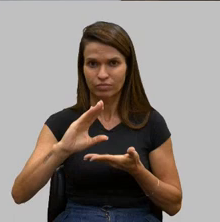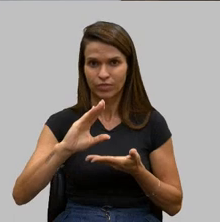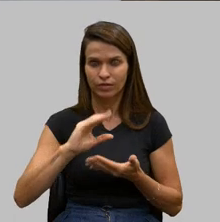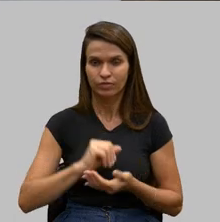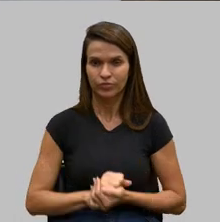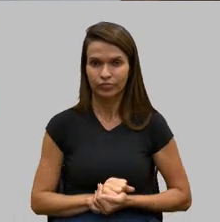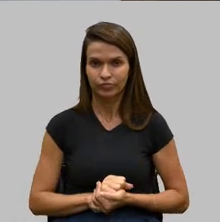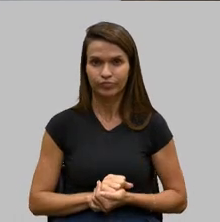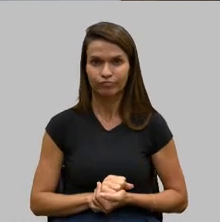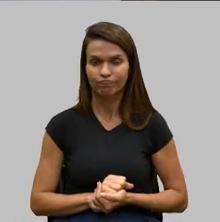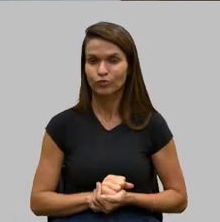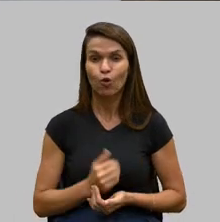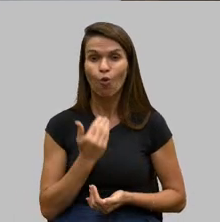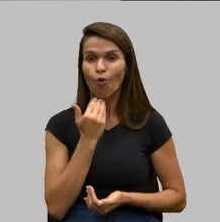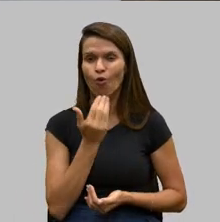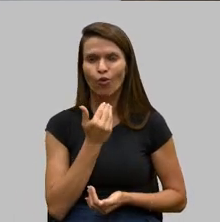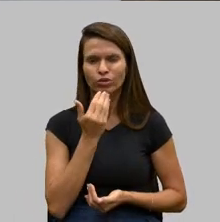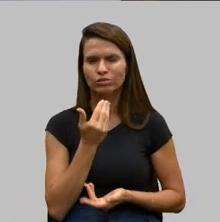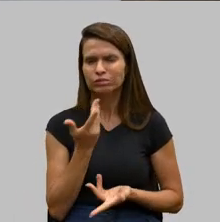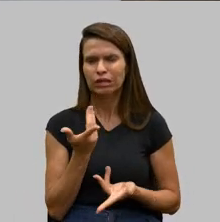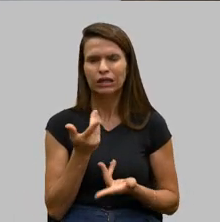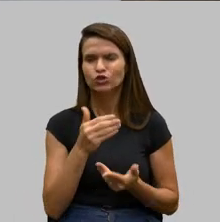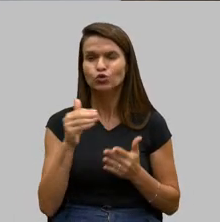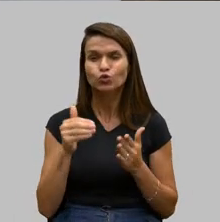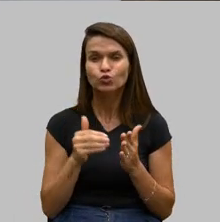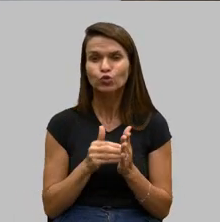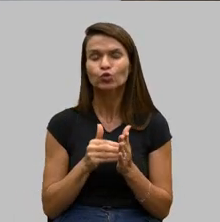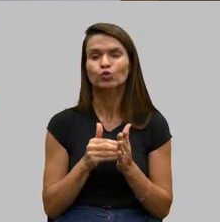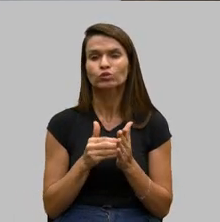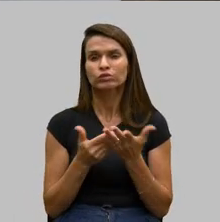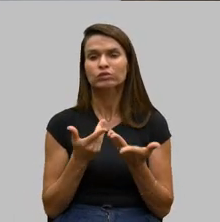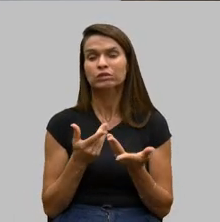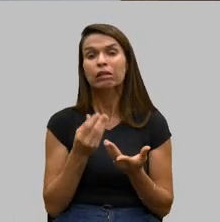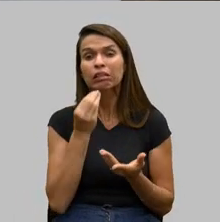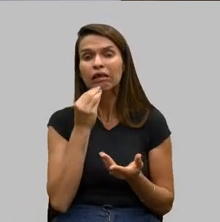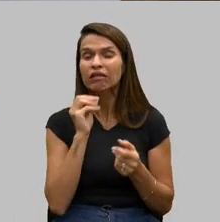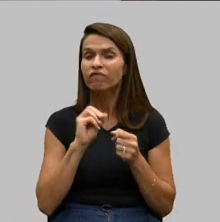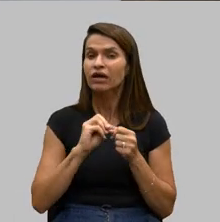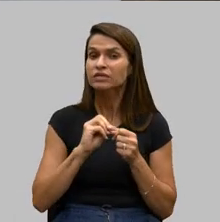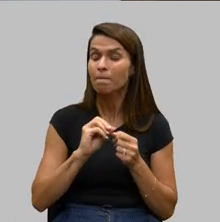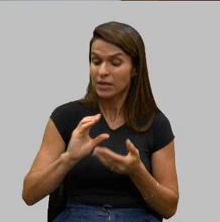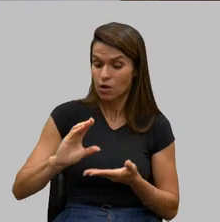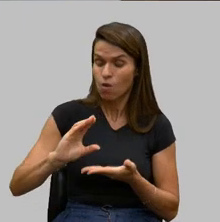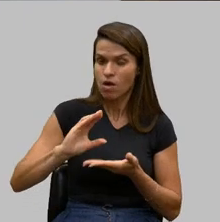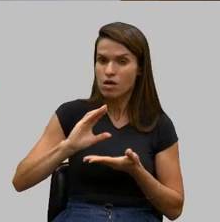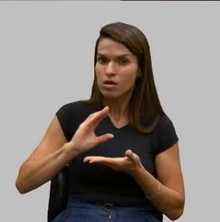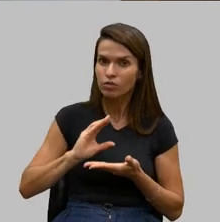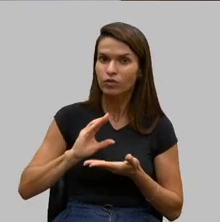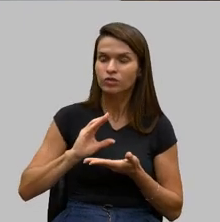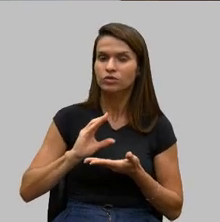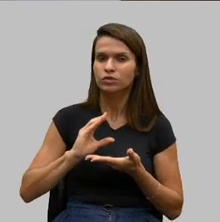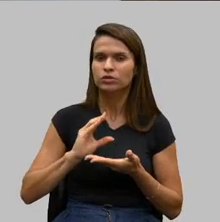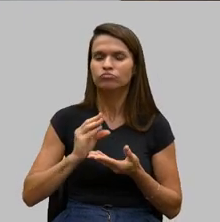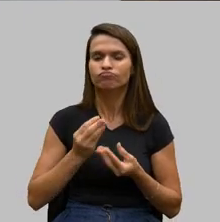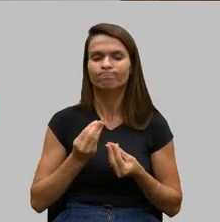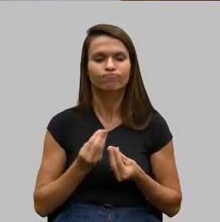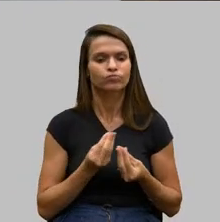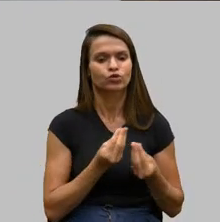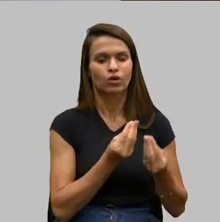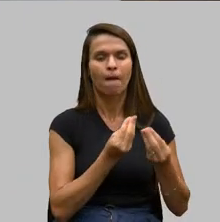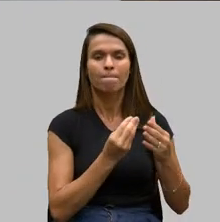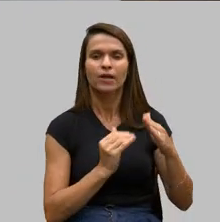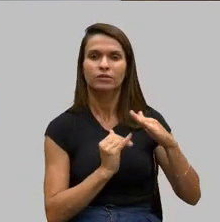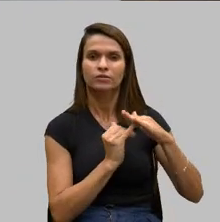que não dá conta de tudo que a gente tem que fazer mas é um recurso que a gente coloca paraas entidades para essa